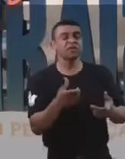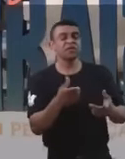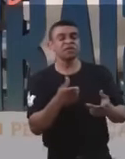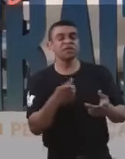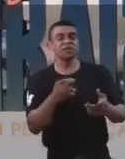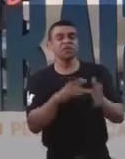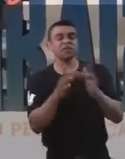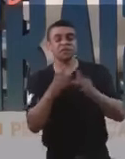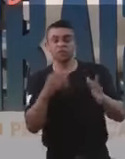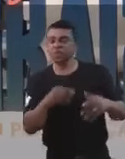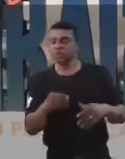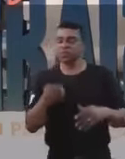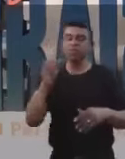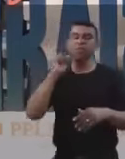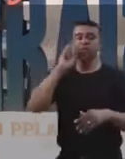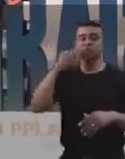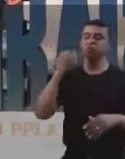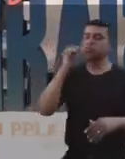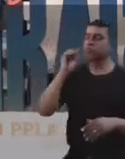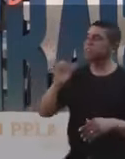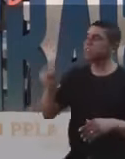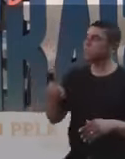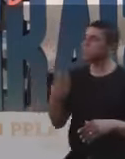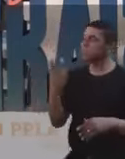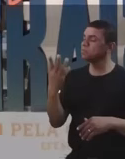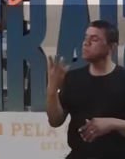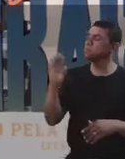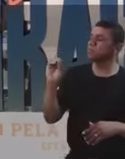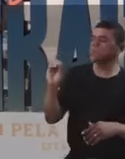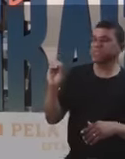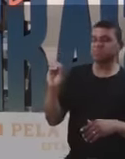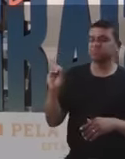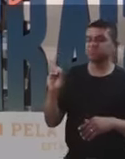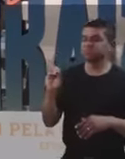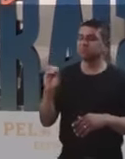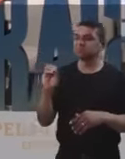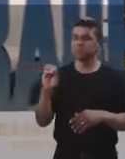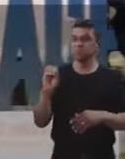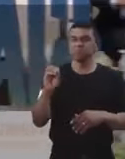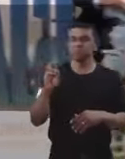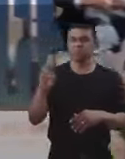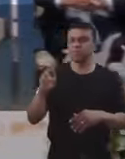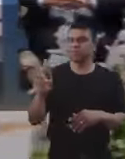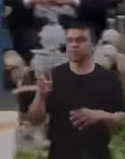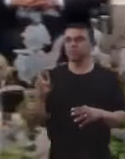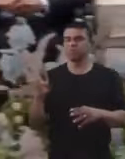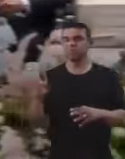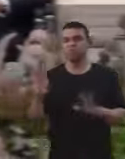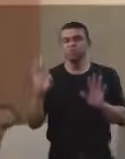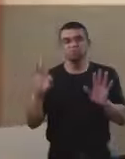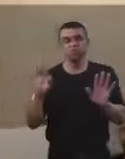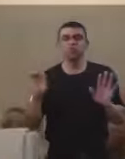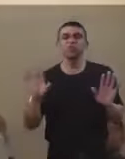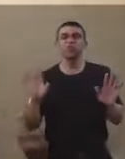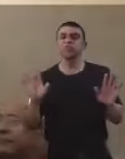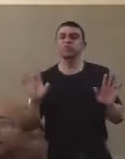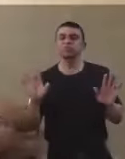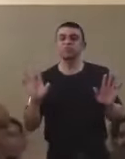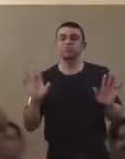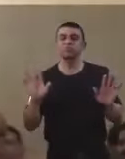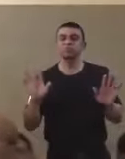Max, HBO, sei lá o que é que você assinou. Agora tem quanto tempo que você não sustenta um missionário?